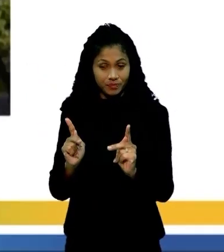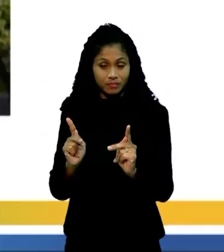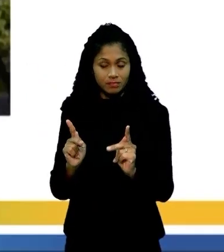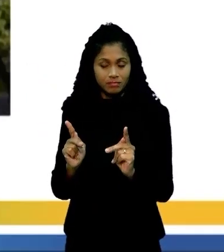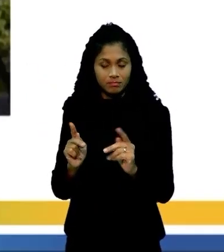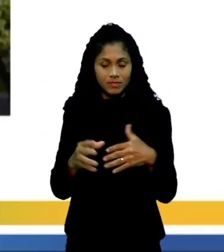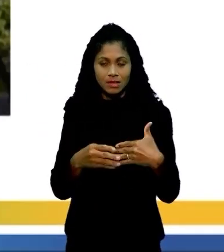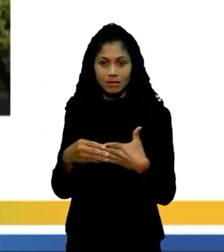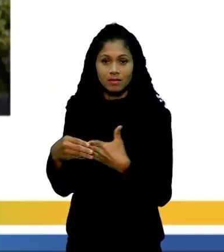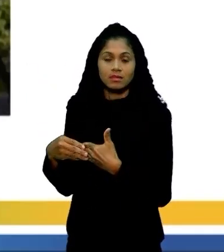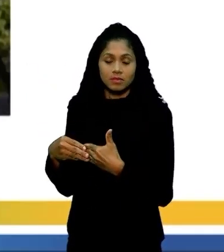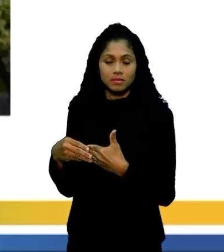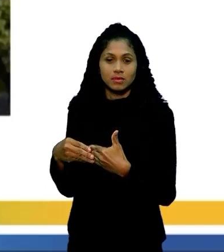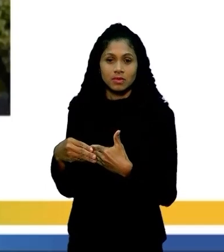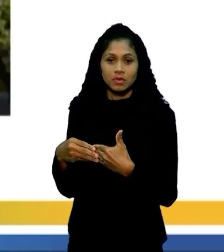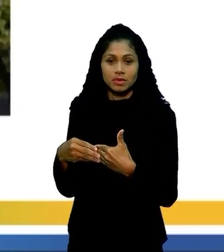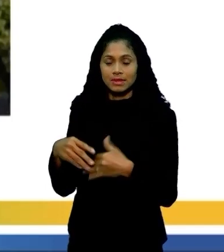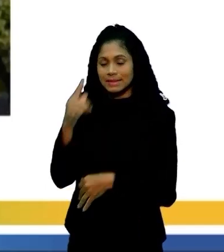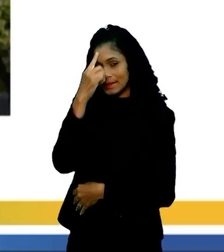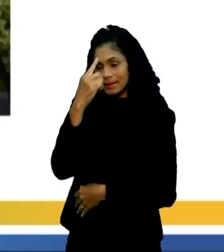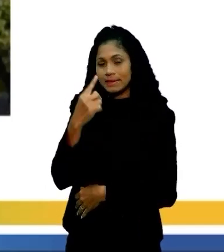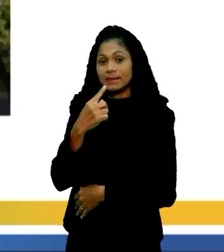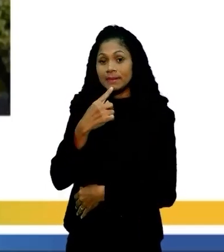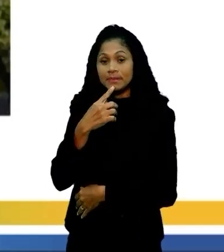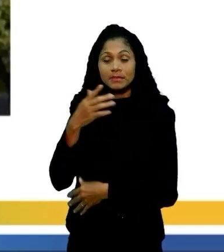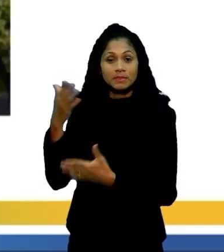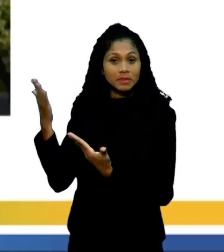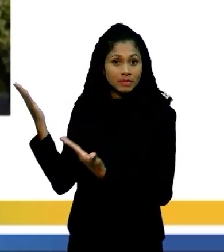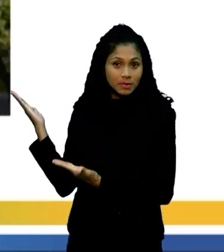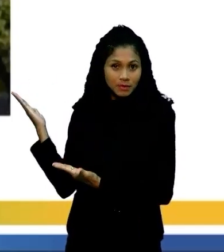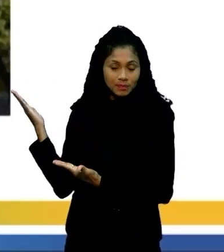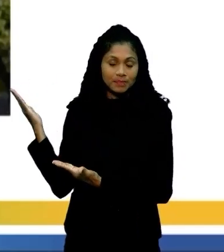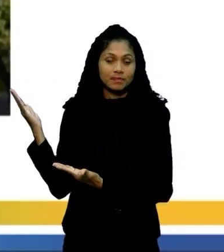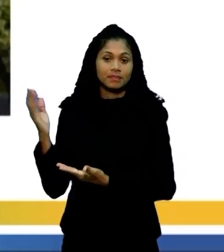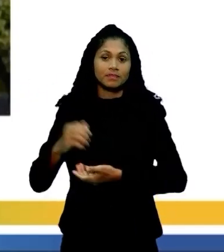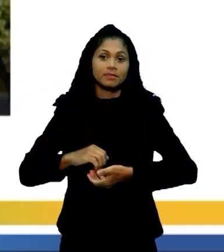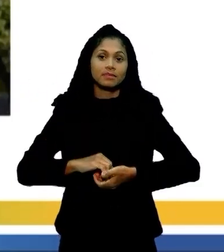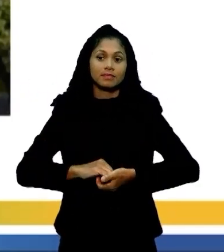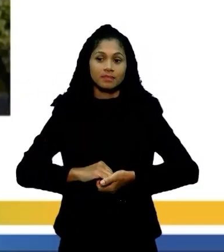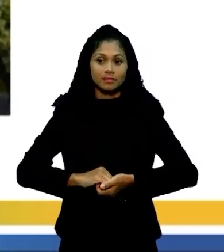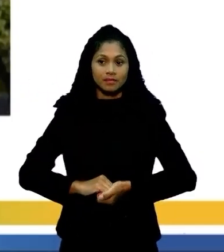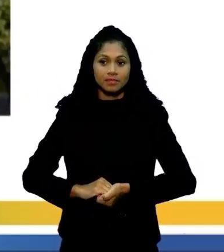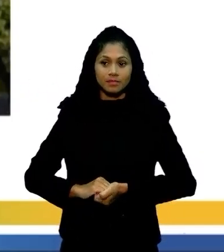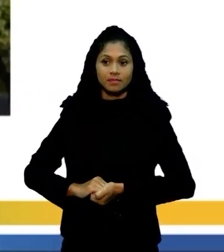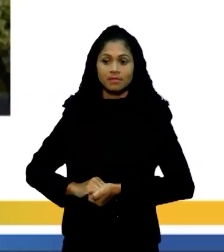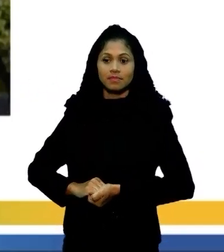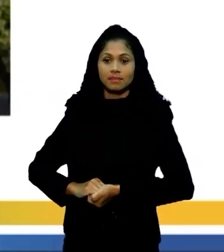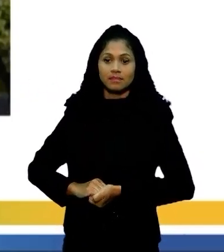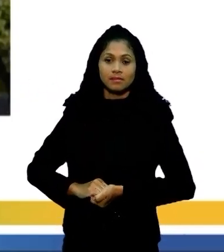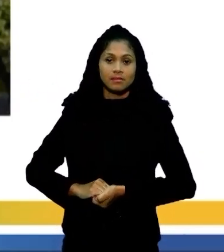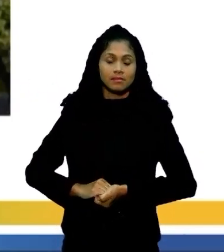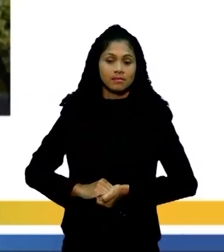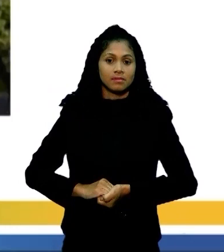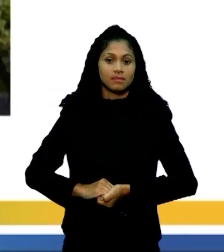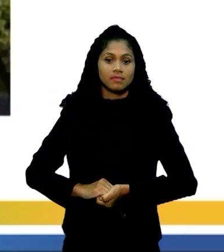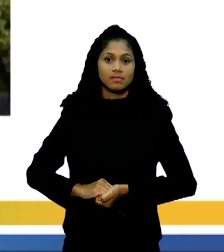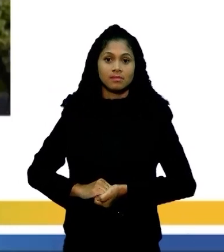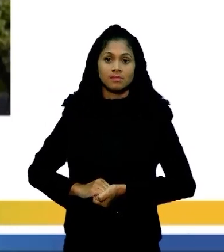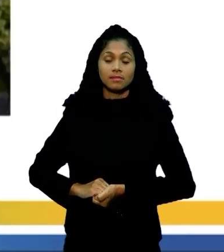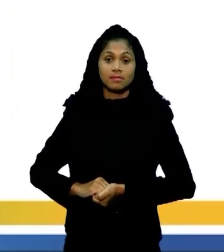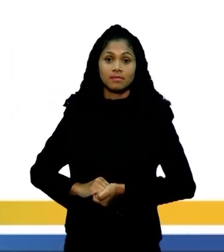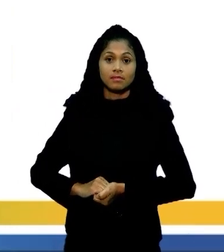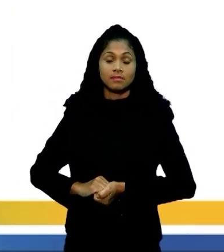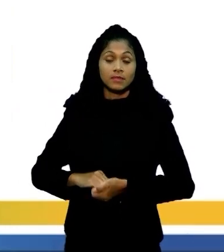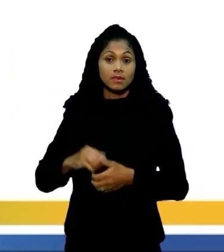para quebrar o gelo, né? Quando alguém fala mal de química para mim, o que eu faço? Seguro aqui minha tabela periódica.